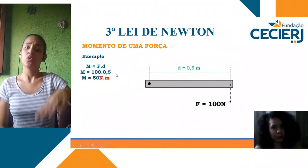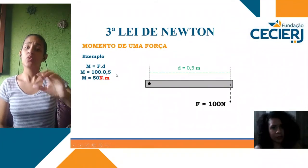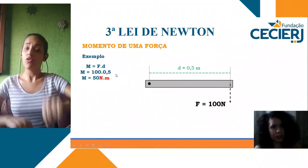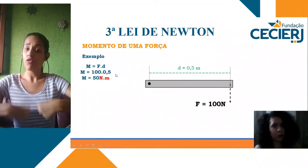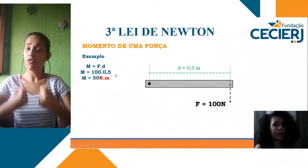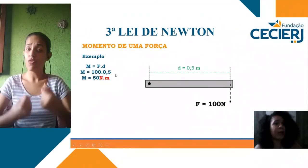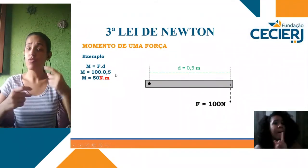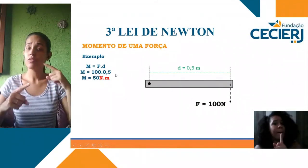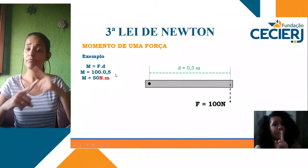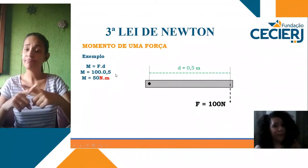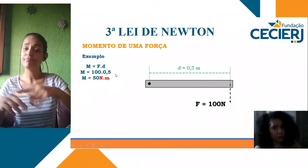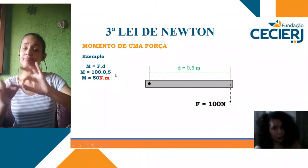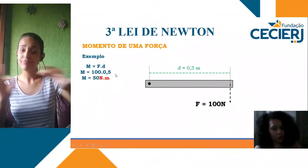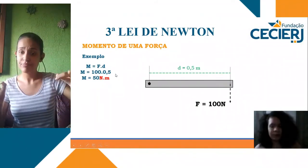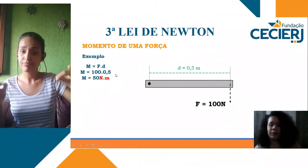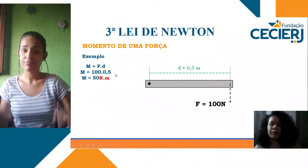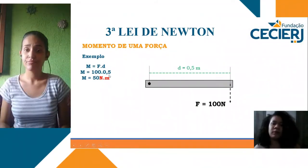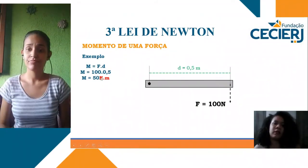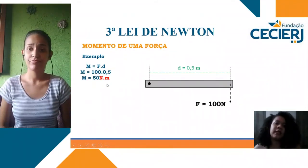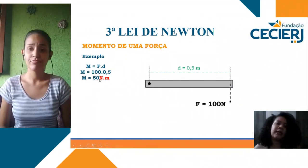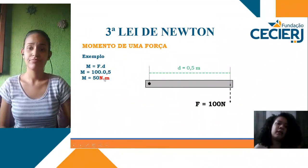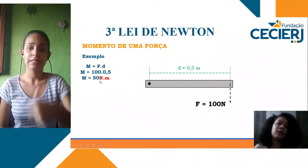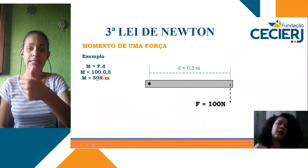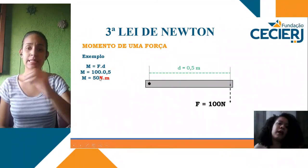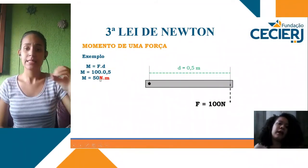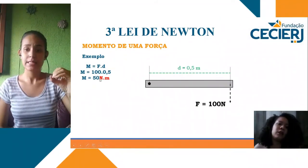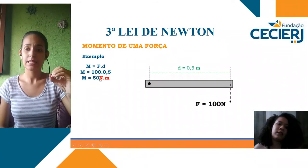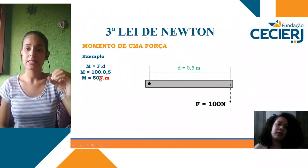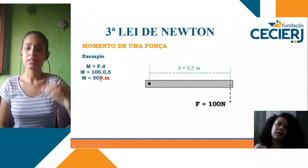vezes 0,5 em metros. E aí